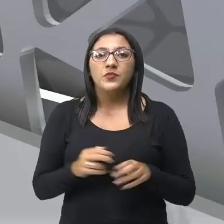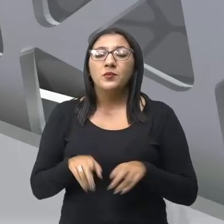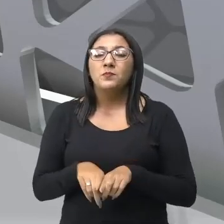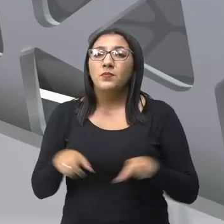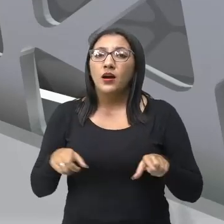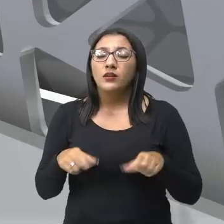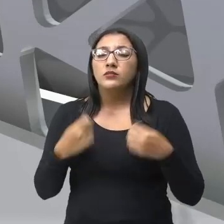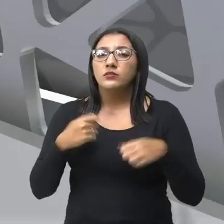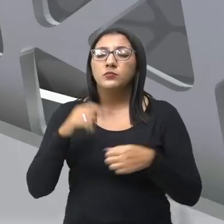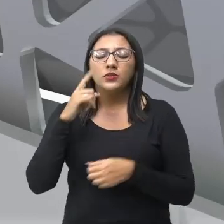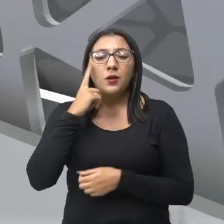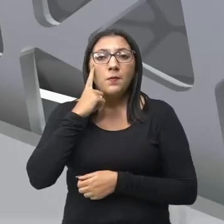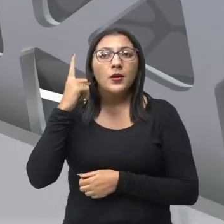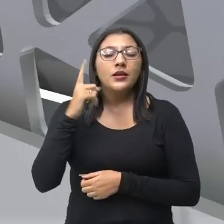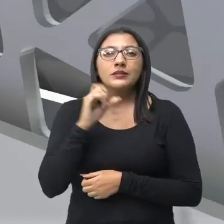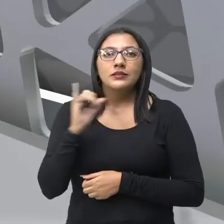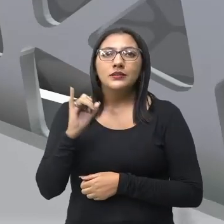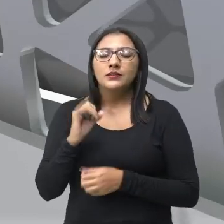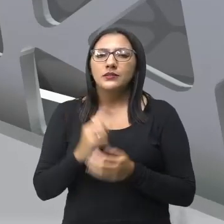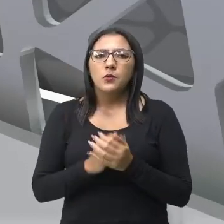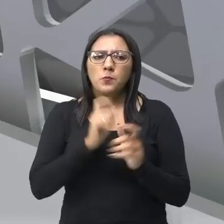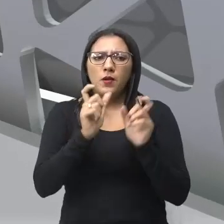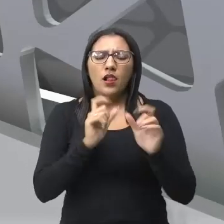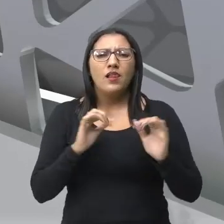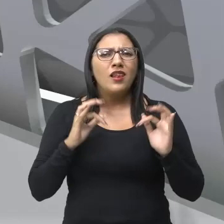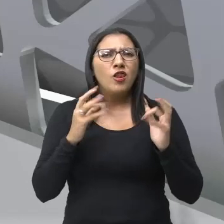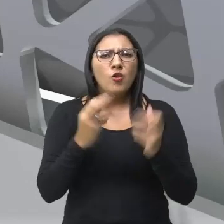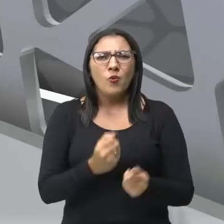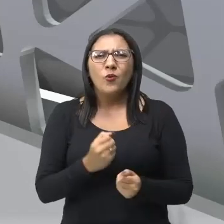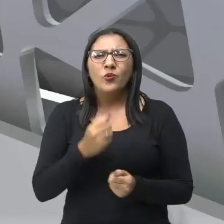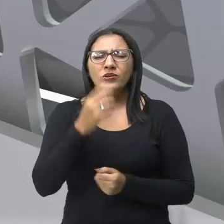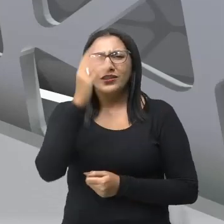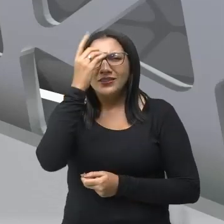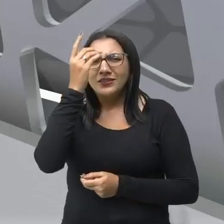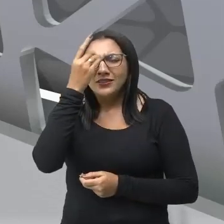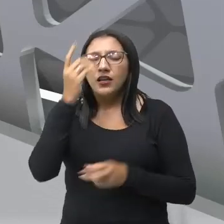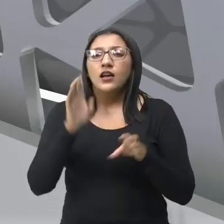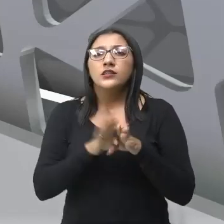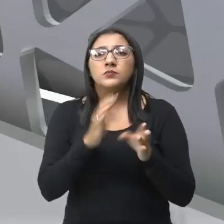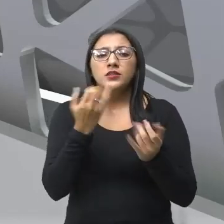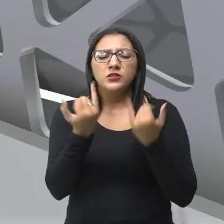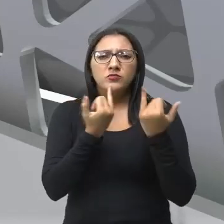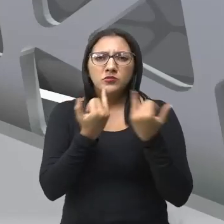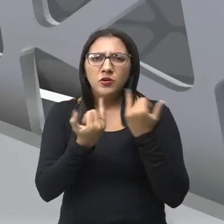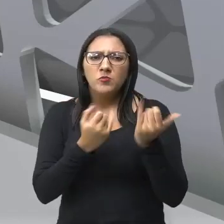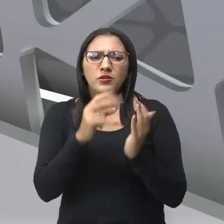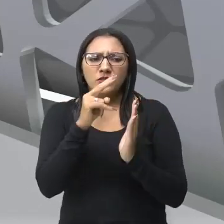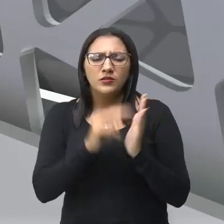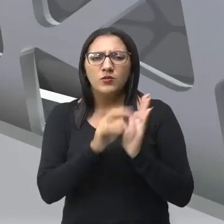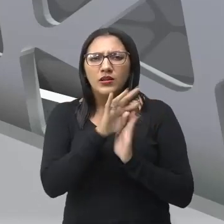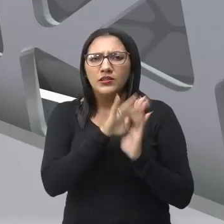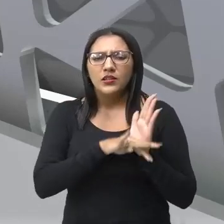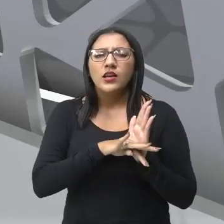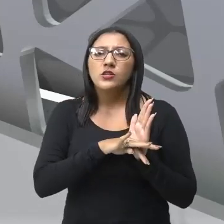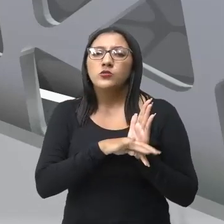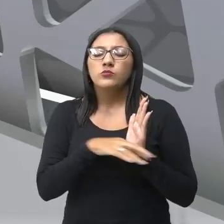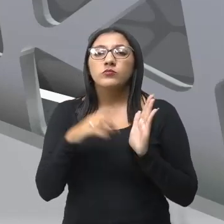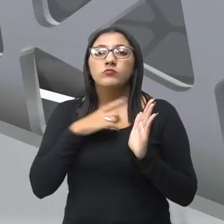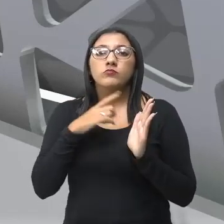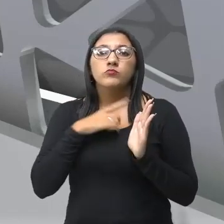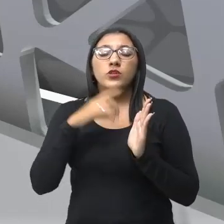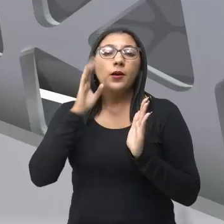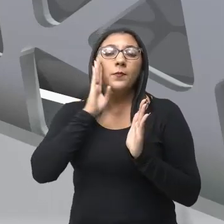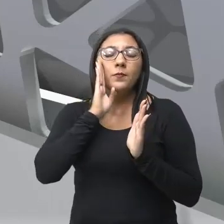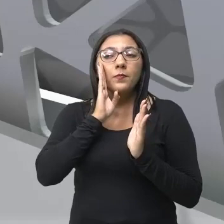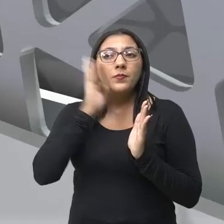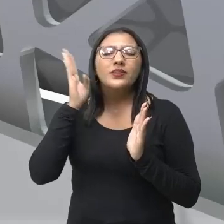temos que pensar que nem todas as ideias, nem todas as informações que são apresentadas no texto funcionam como aquela